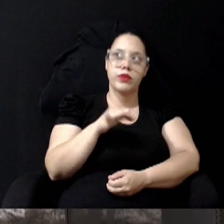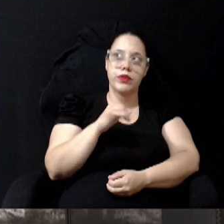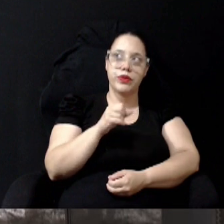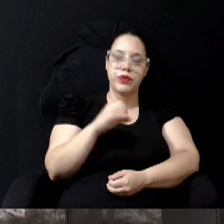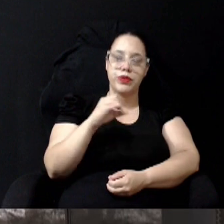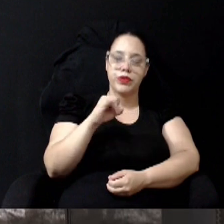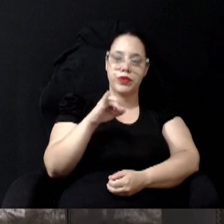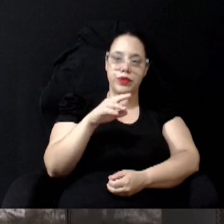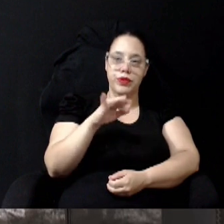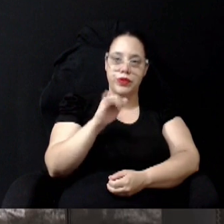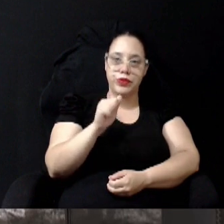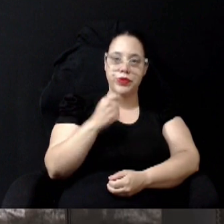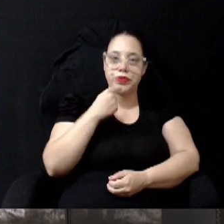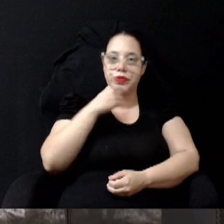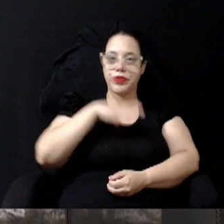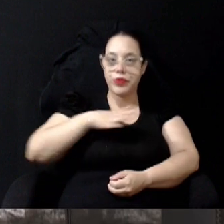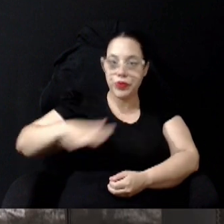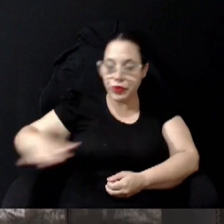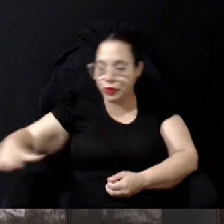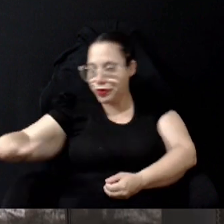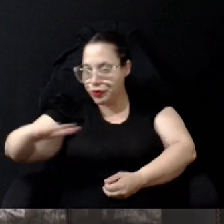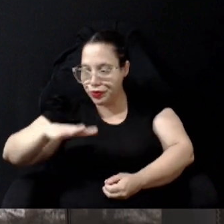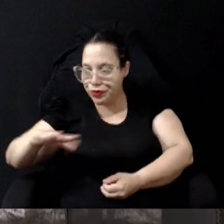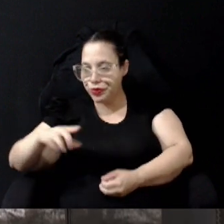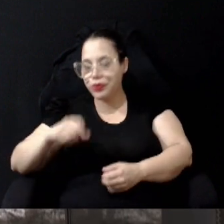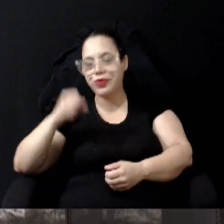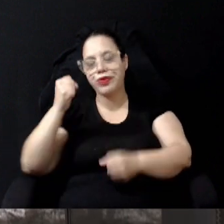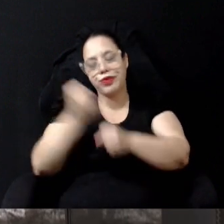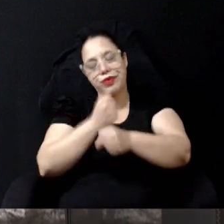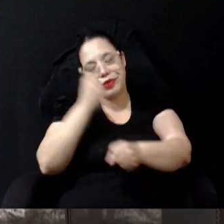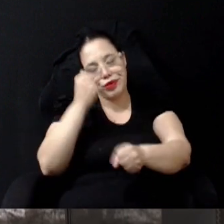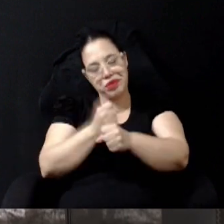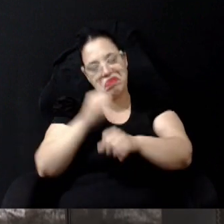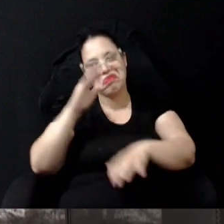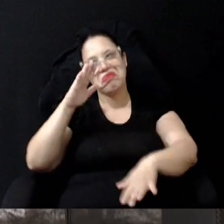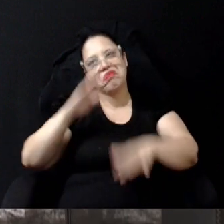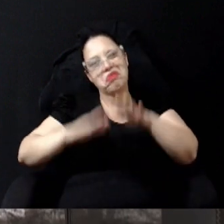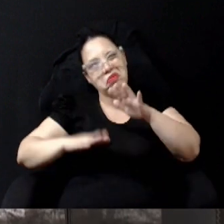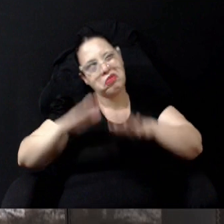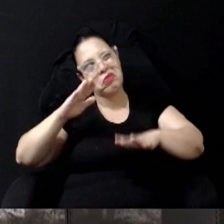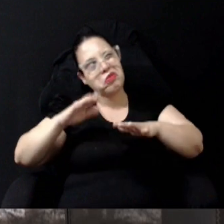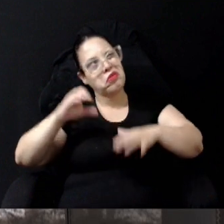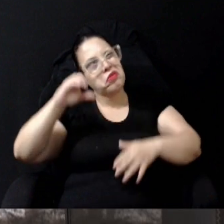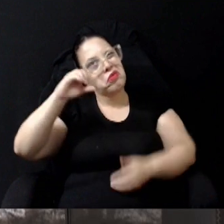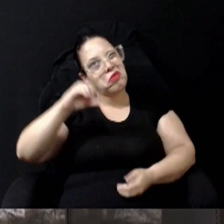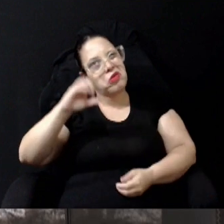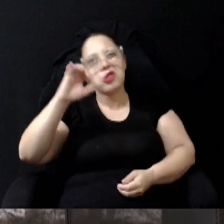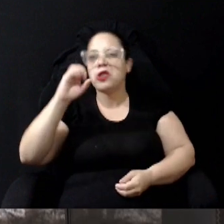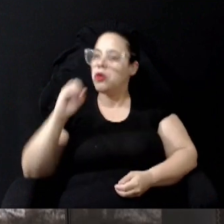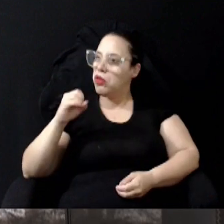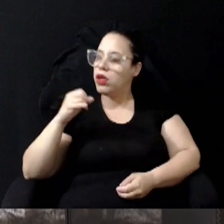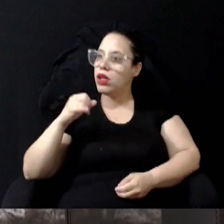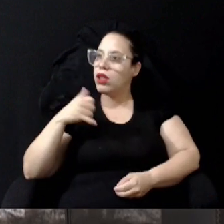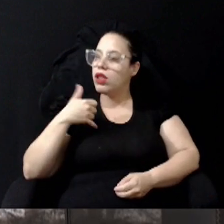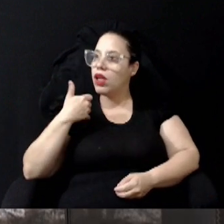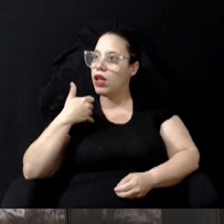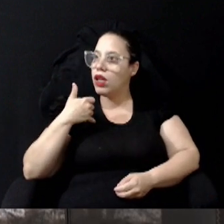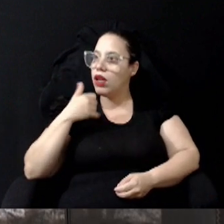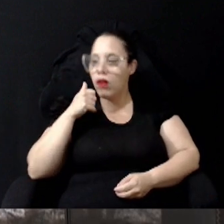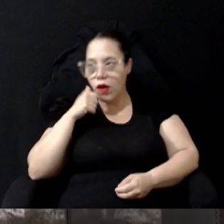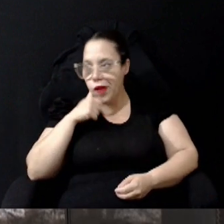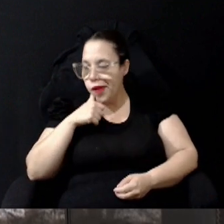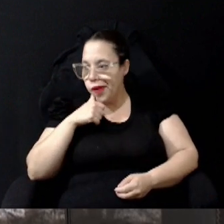Campinas e região. Por ano são aproximadamente 90 mulheres e nos últimos 3